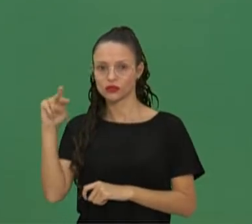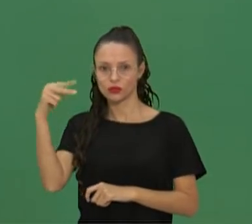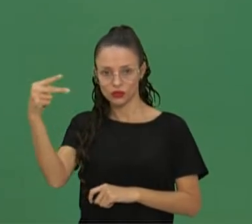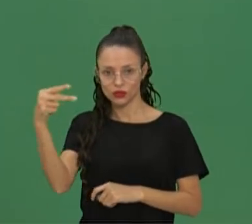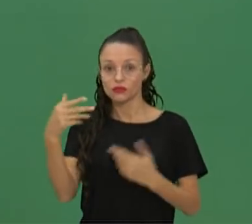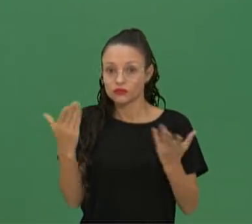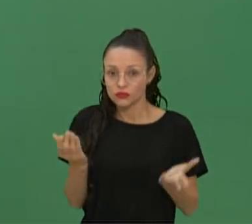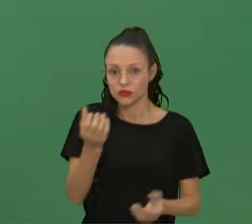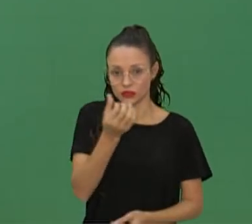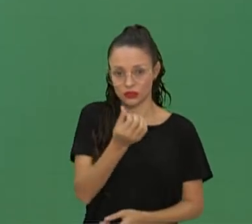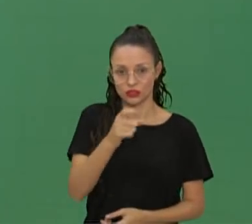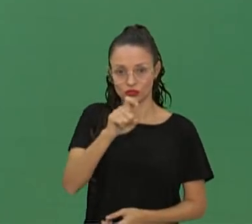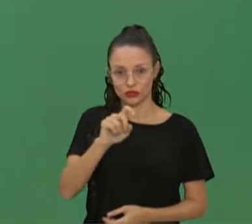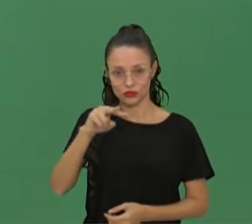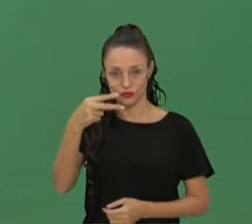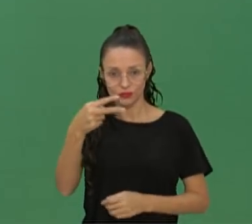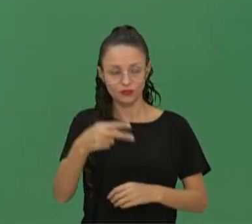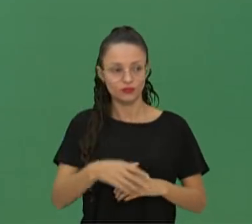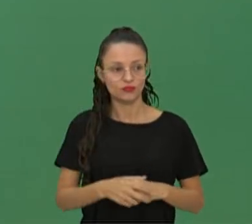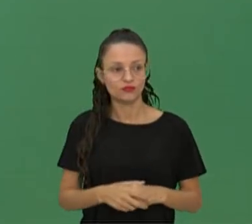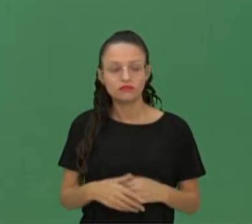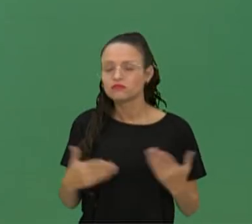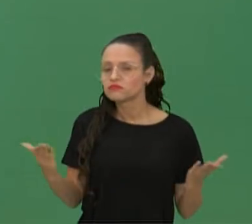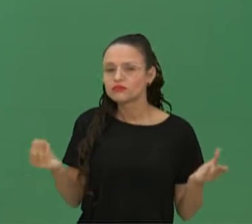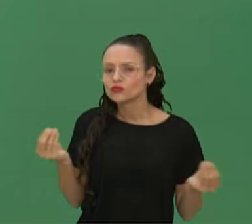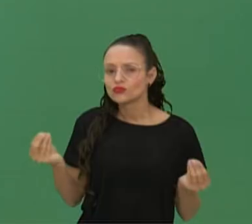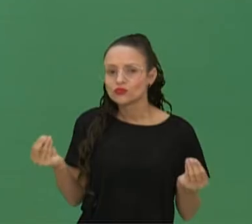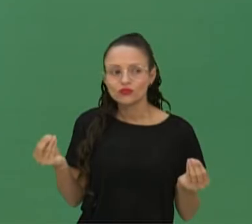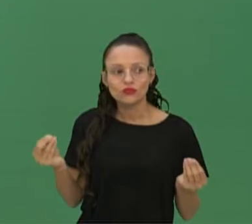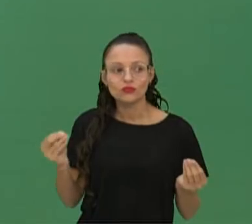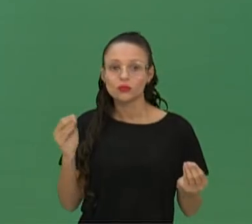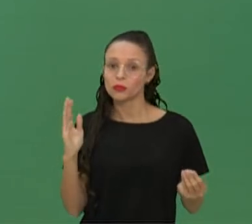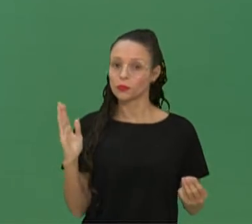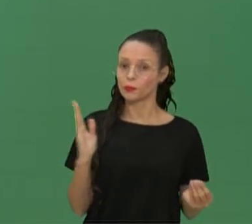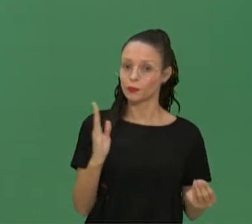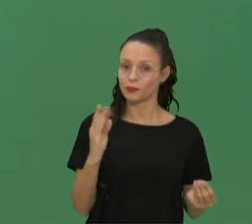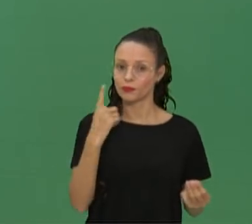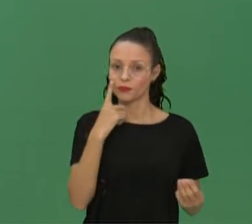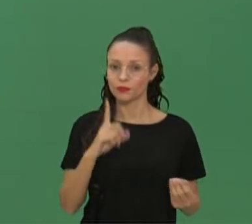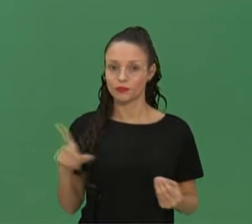ficar 6x ao quadrado. Ah, não tem onde pôr? Põe para o lado.